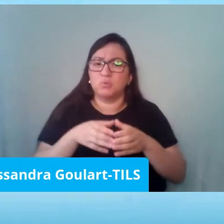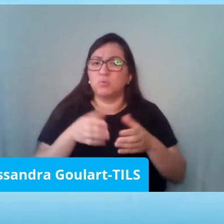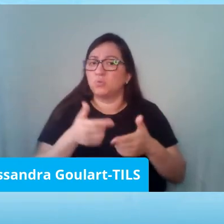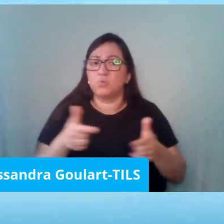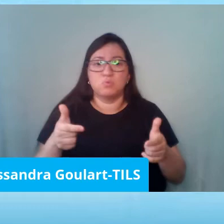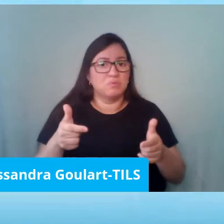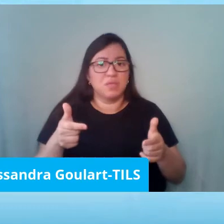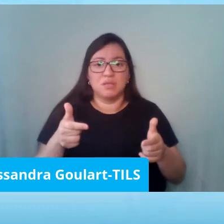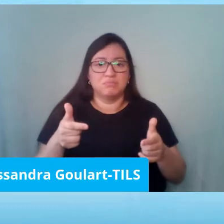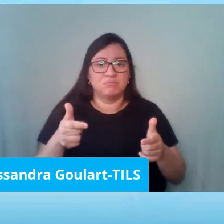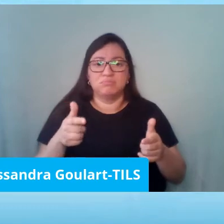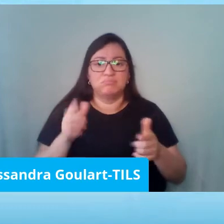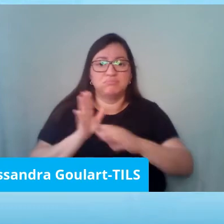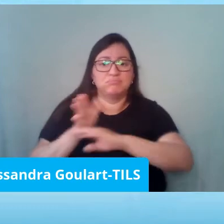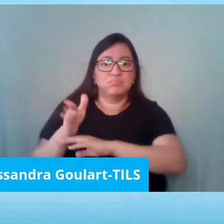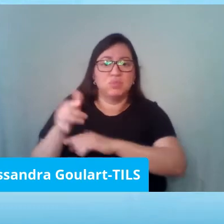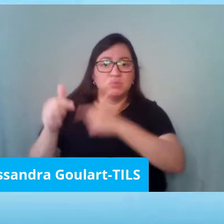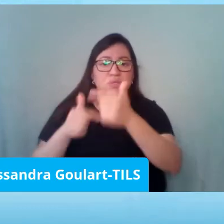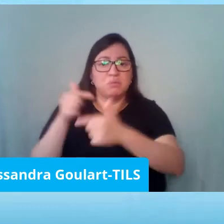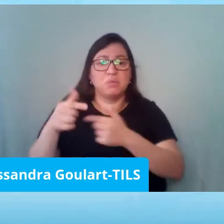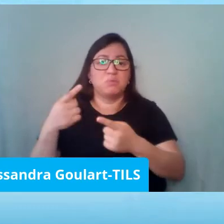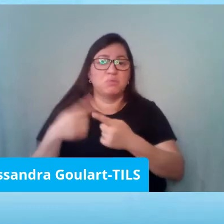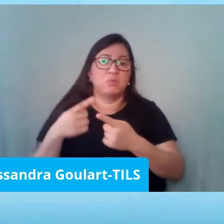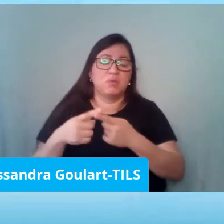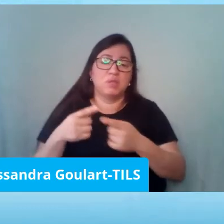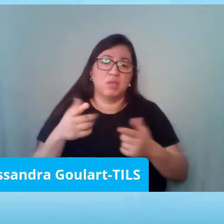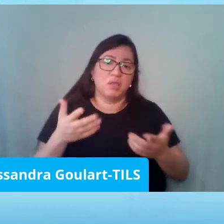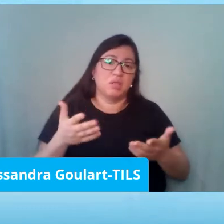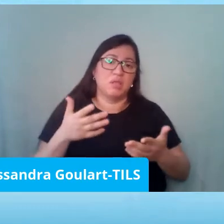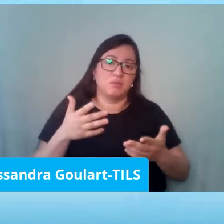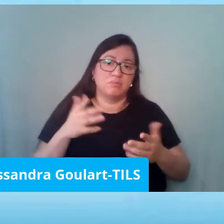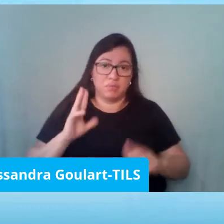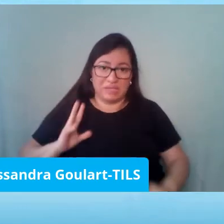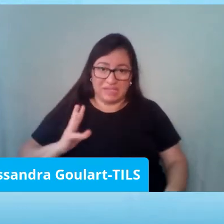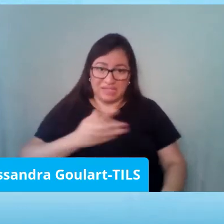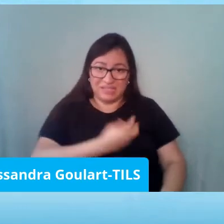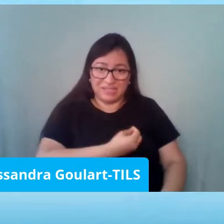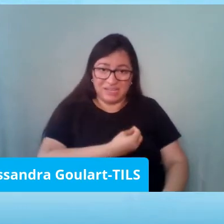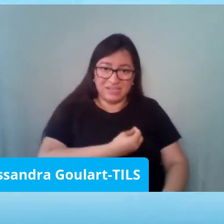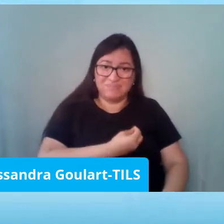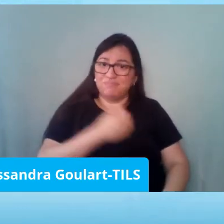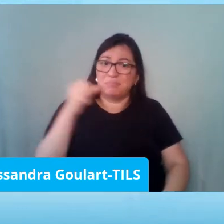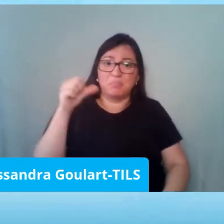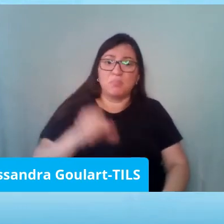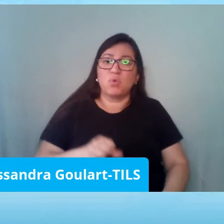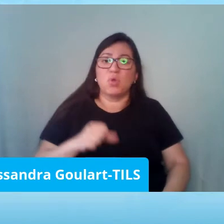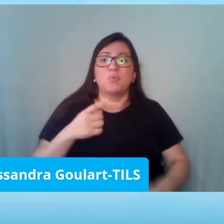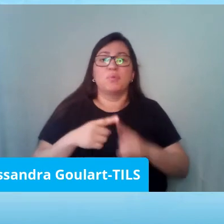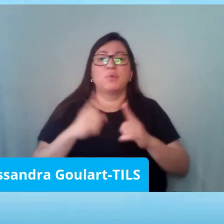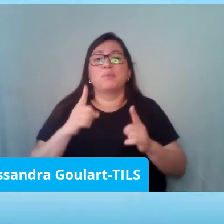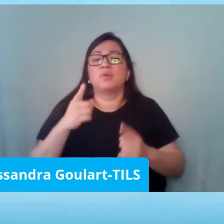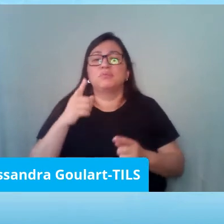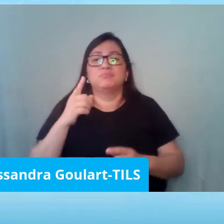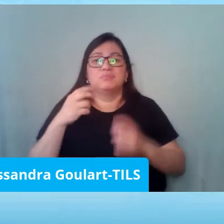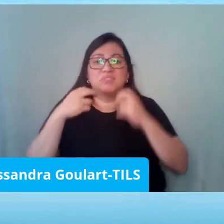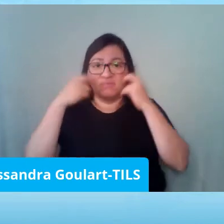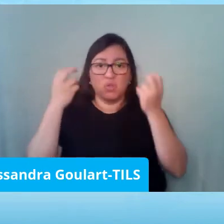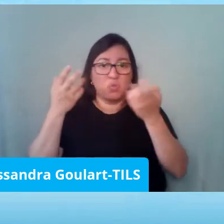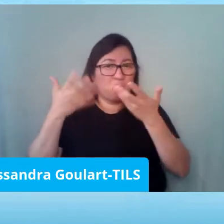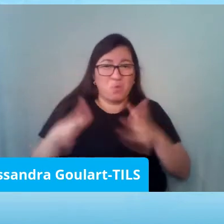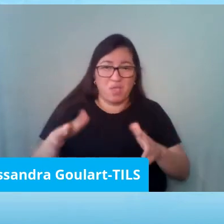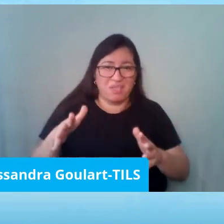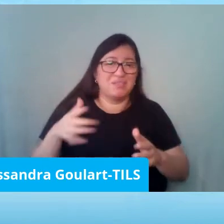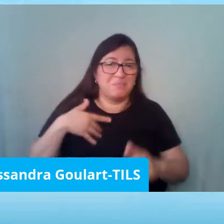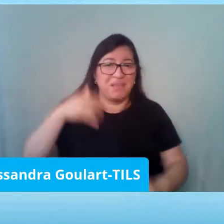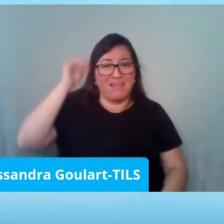não procura o serviço, porque sabe, principalmente a população trans, porque pode sofrer humilhações lá dentro, né? A gente, profissional